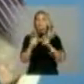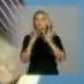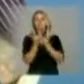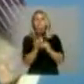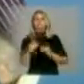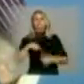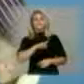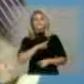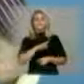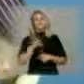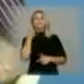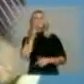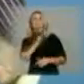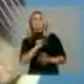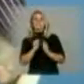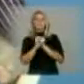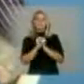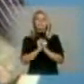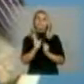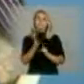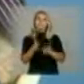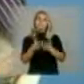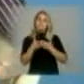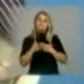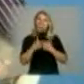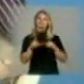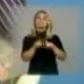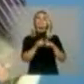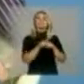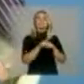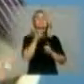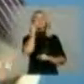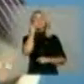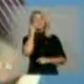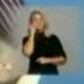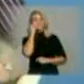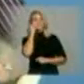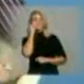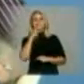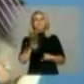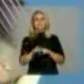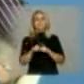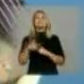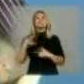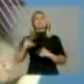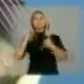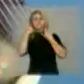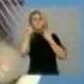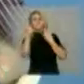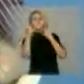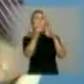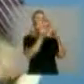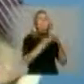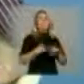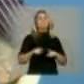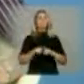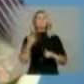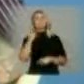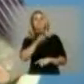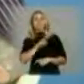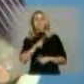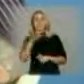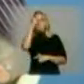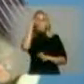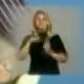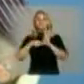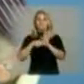muito de conseguir, a gente já pediu a casa, ao Senado, entrou em contato para ver se a gente conseguia um patrocínio